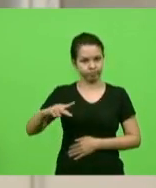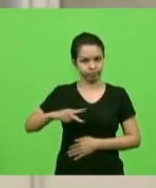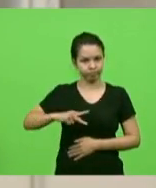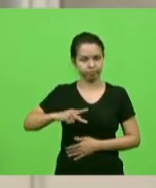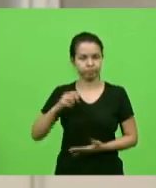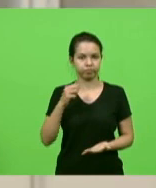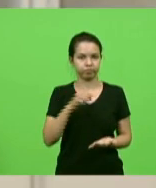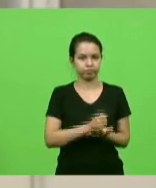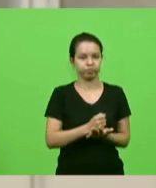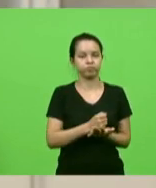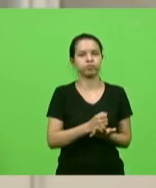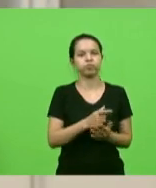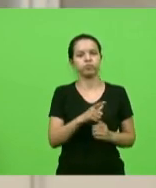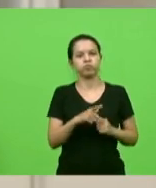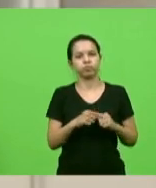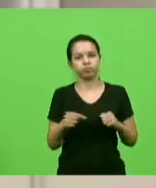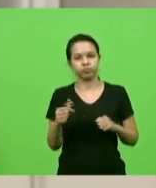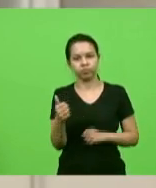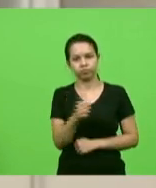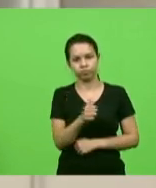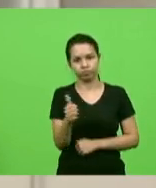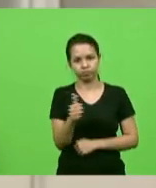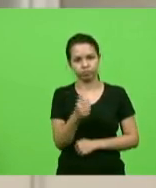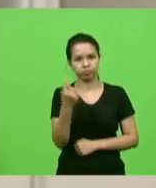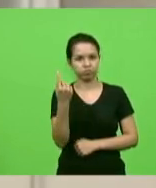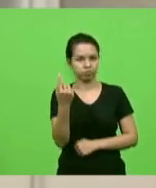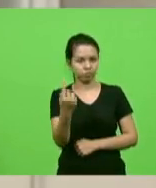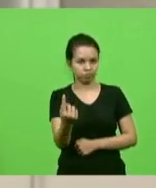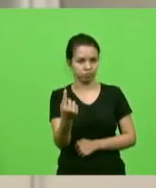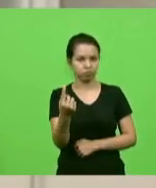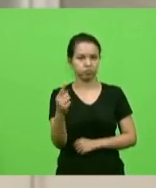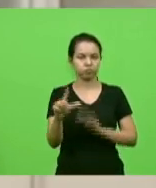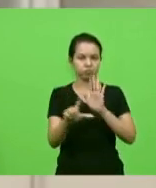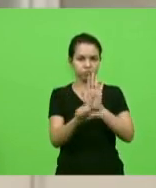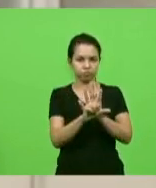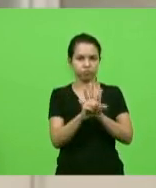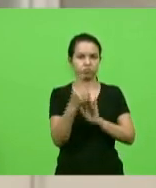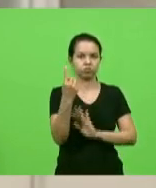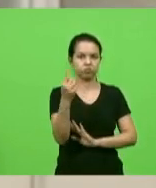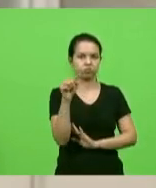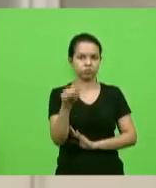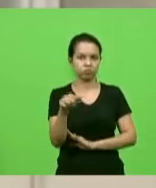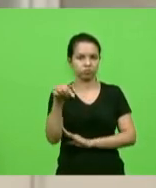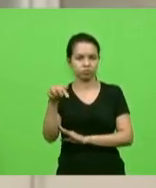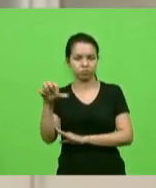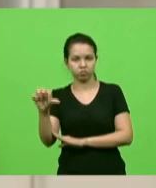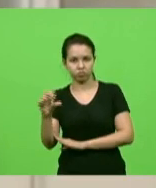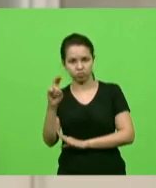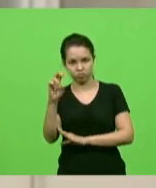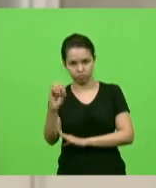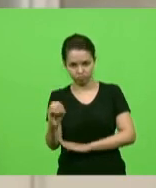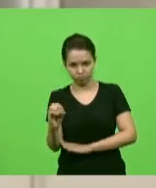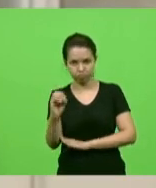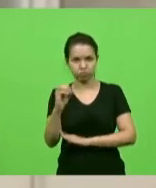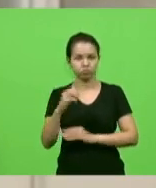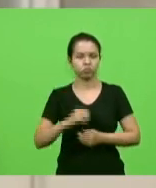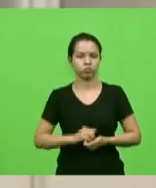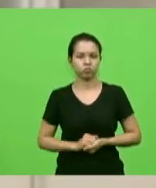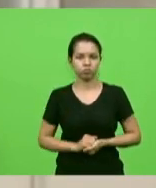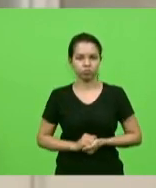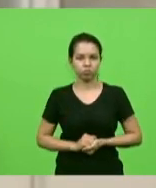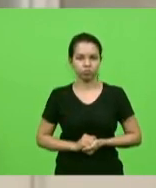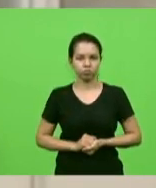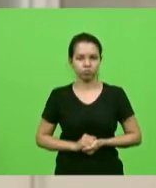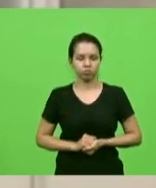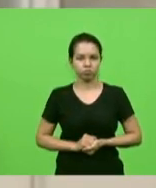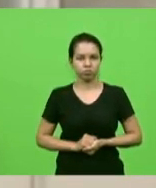inscrito no artigo 11 11 da lei 1079/50 e não se